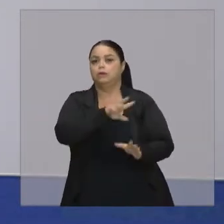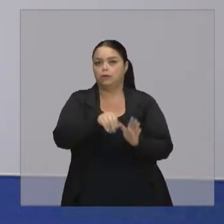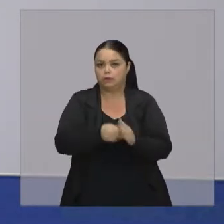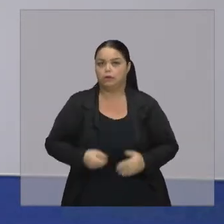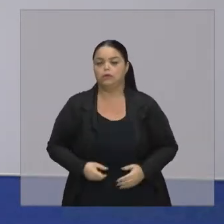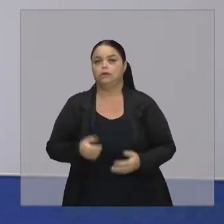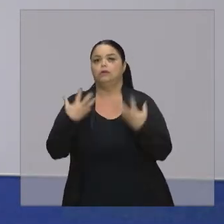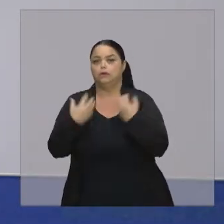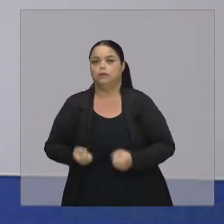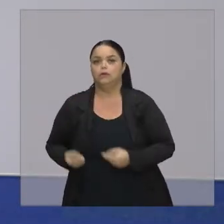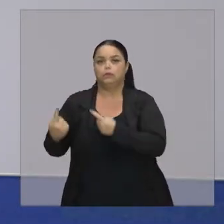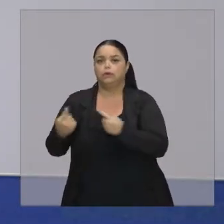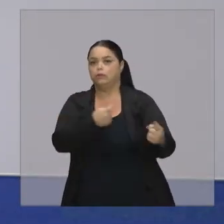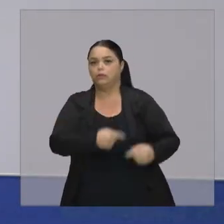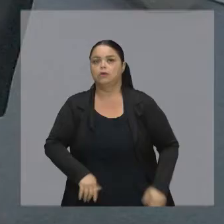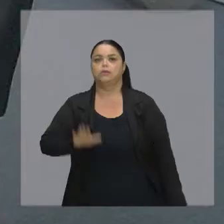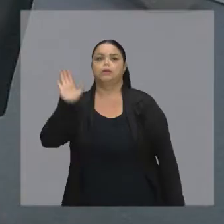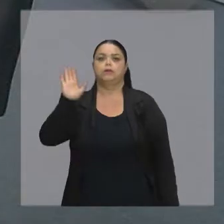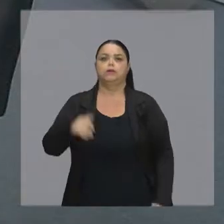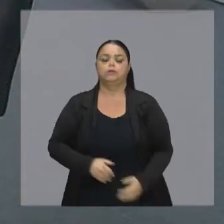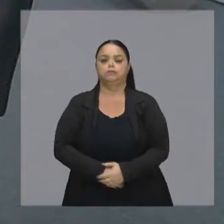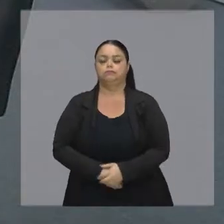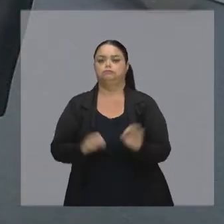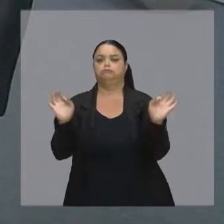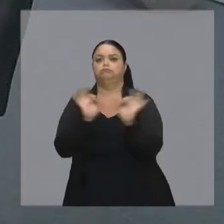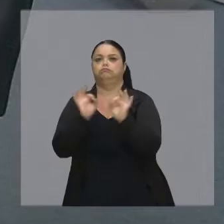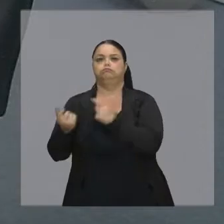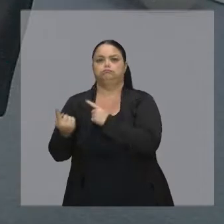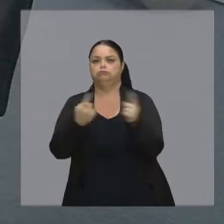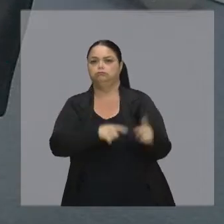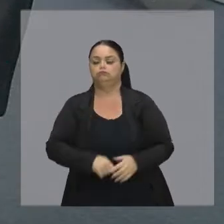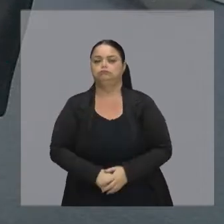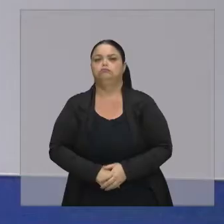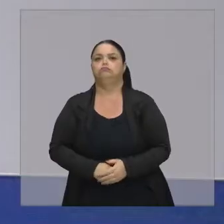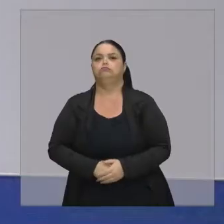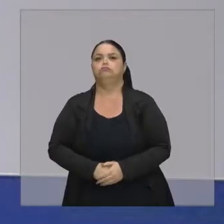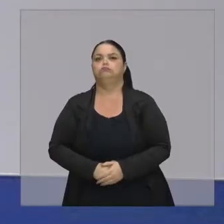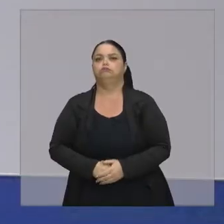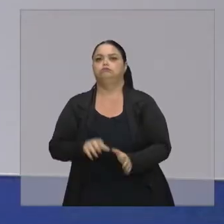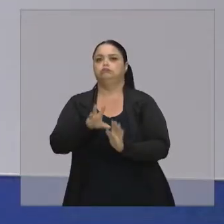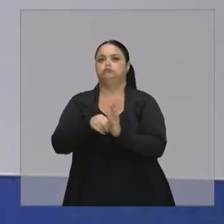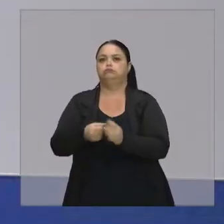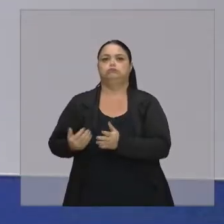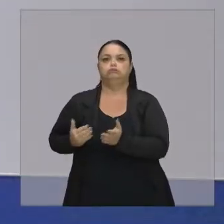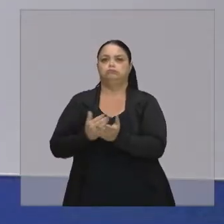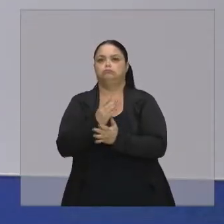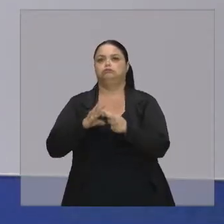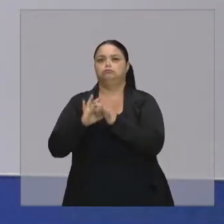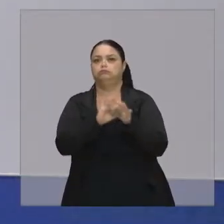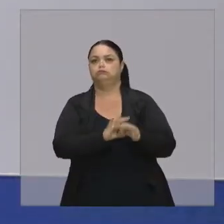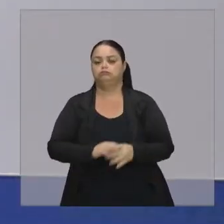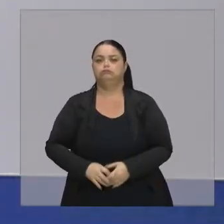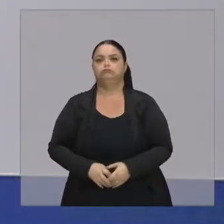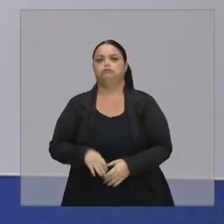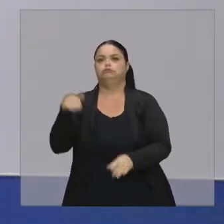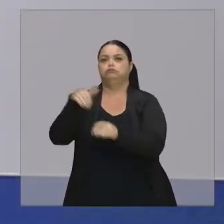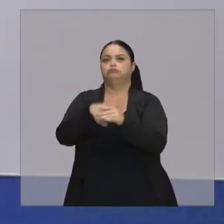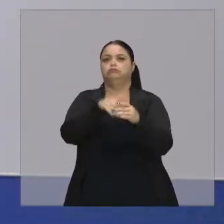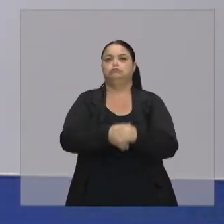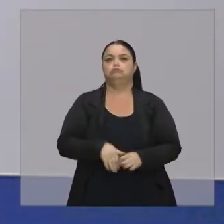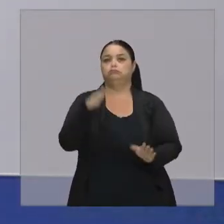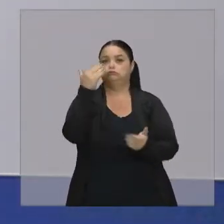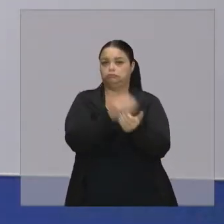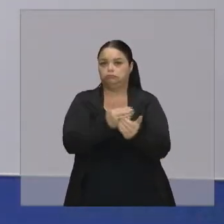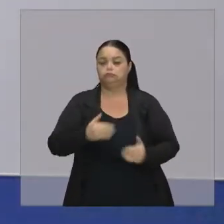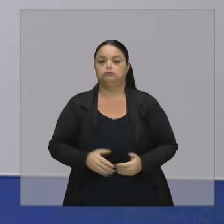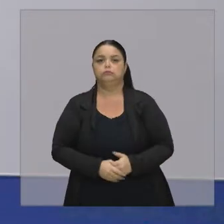Vereadores favoráveis, permaneçam em comissão. Os contrários se manifestem. Nenhuma manifestação contrária. Emenda aprovada por unanimidade. Em votação, o